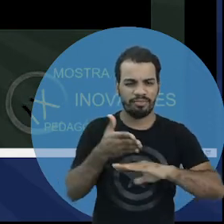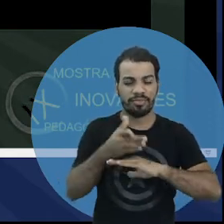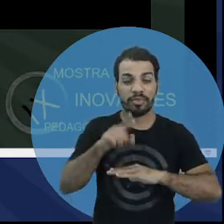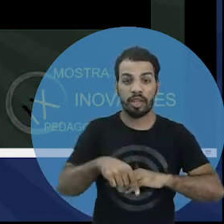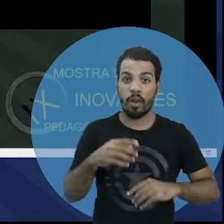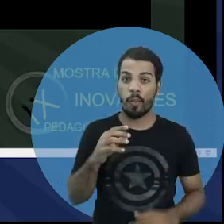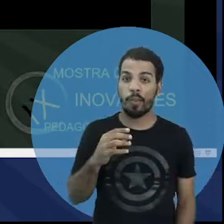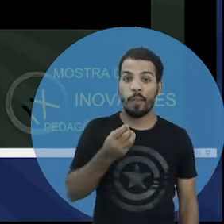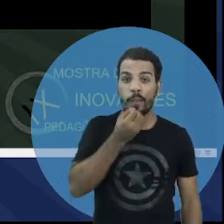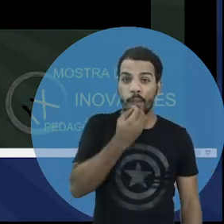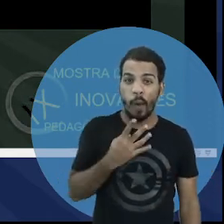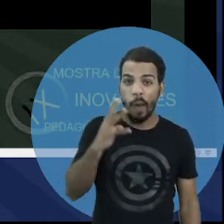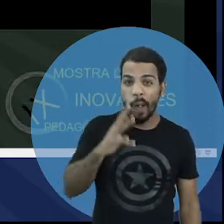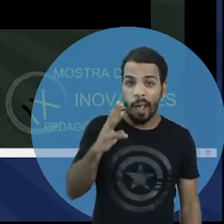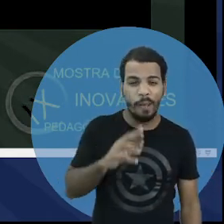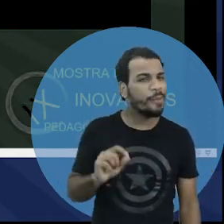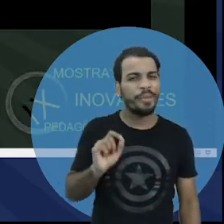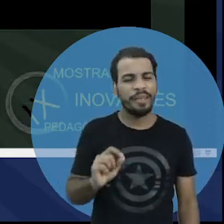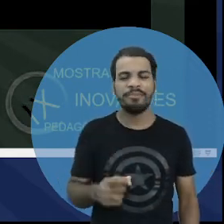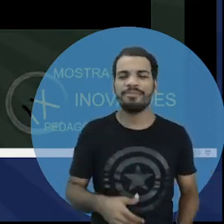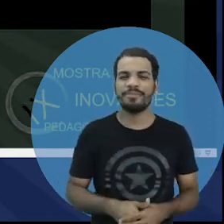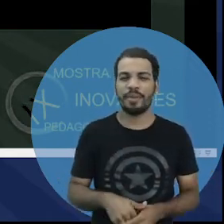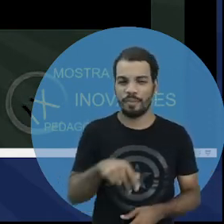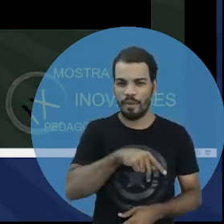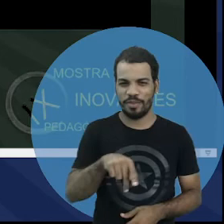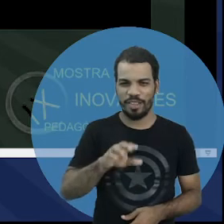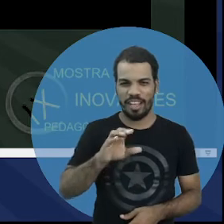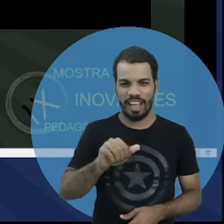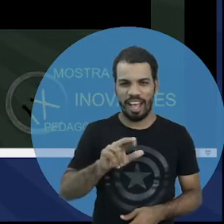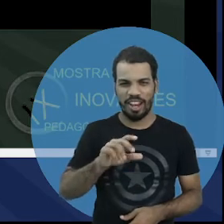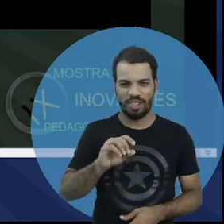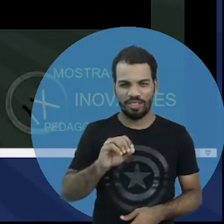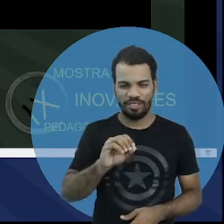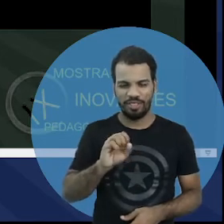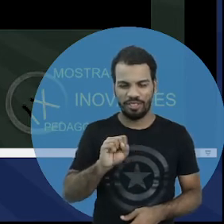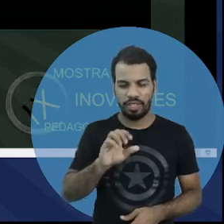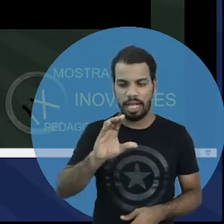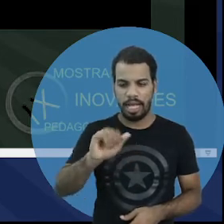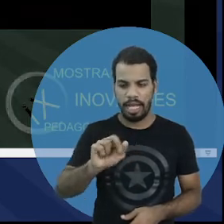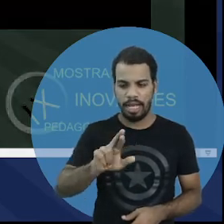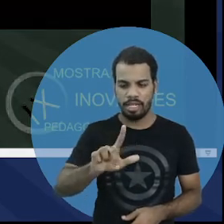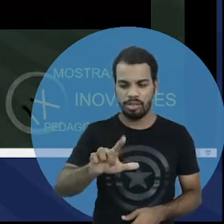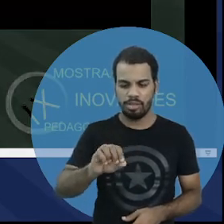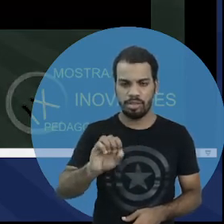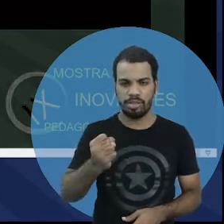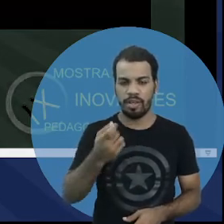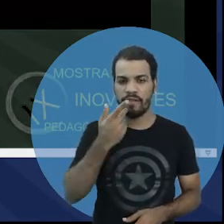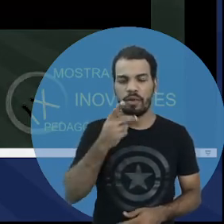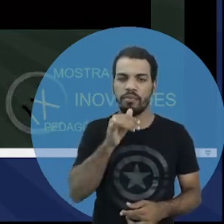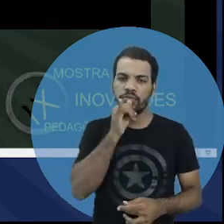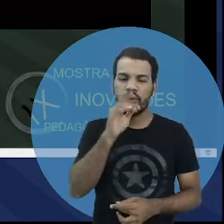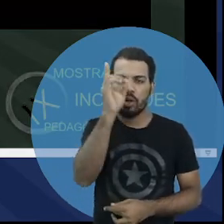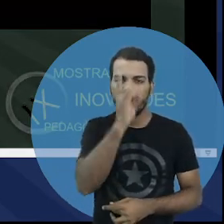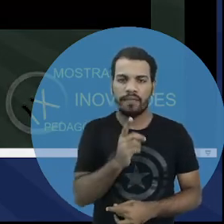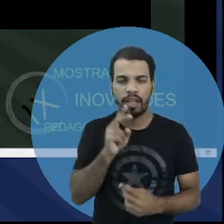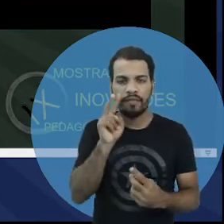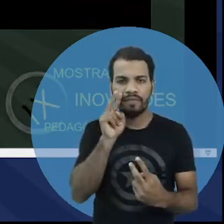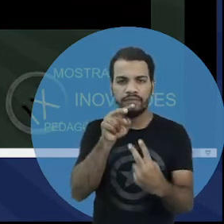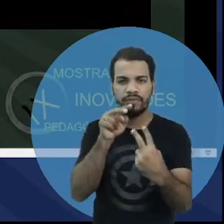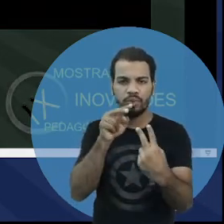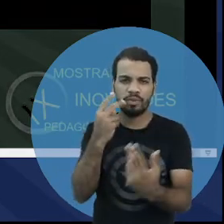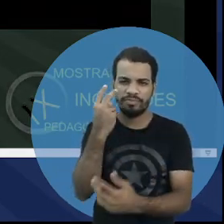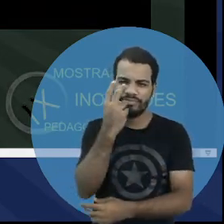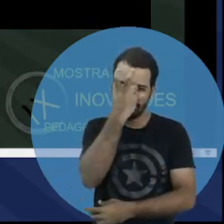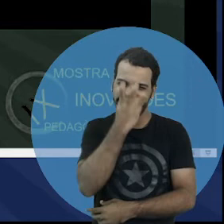o legal dela é que, como o professor Carlos falou, os alunos tinham essas interações pessoais, que, por exemplo, o aluno poderia conversar com uma